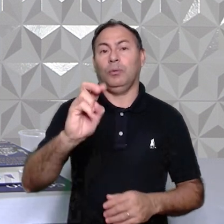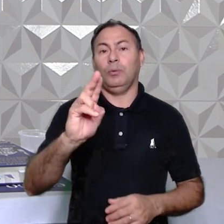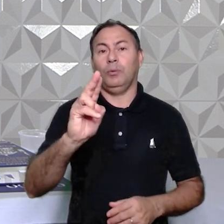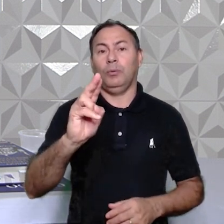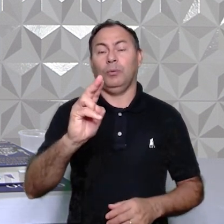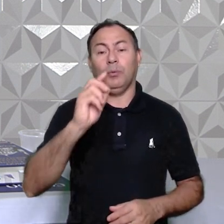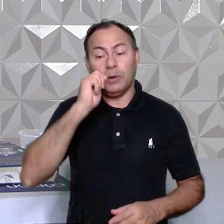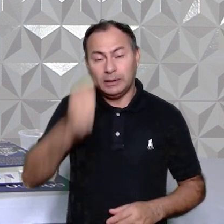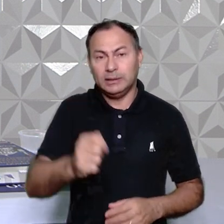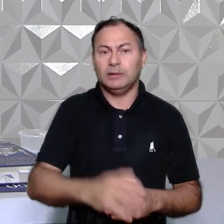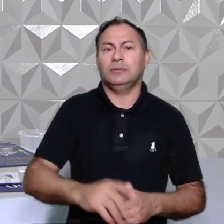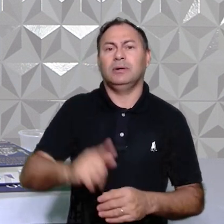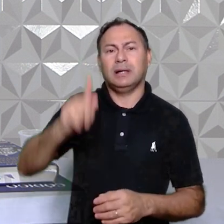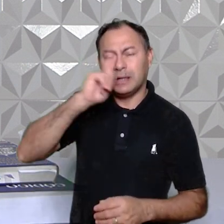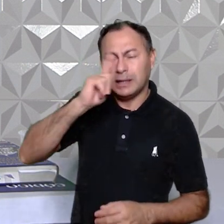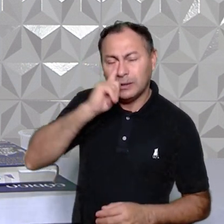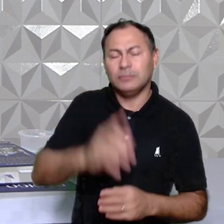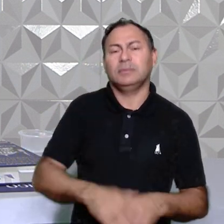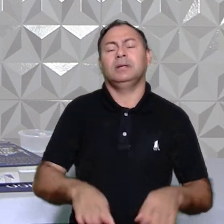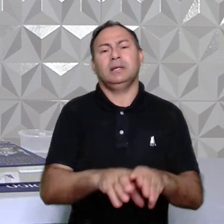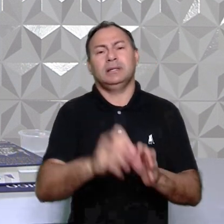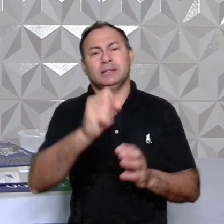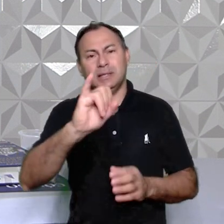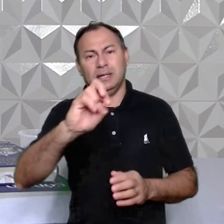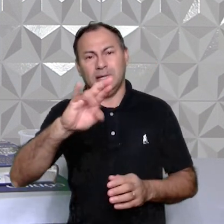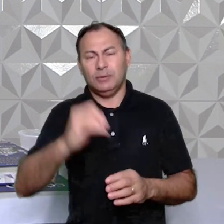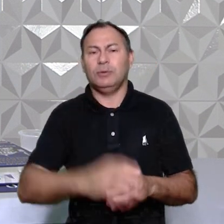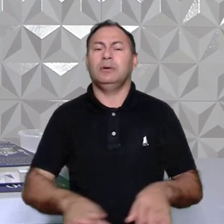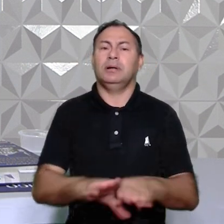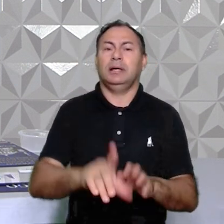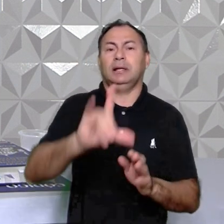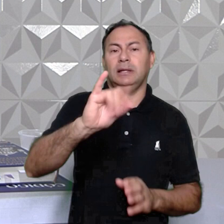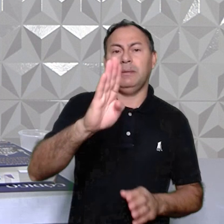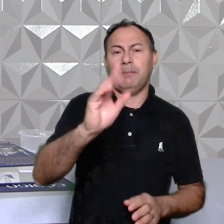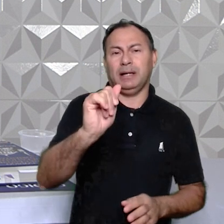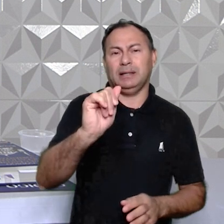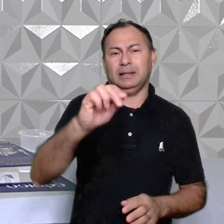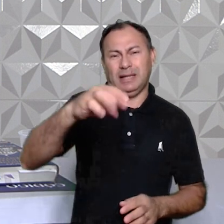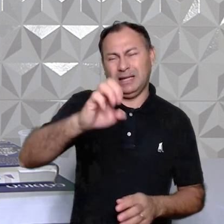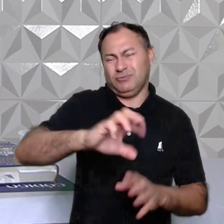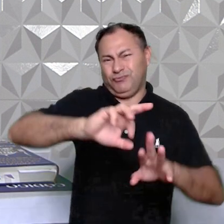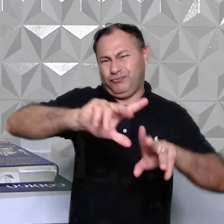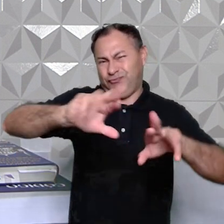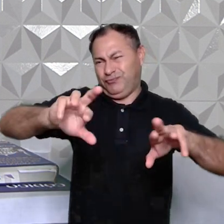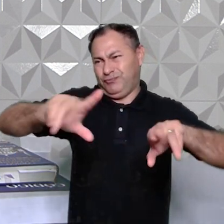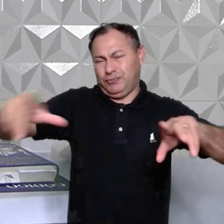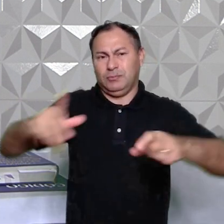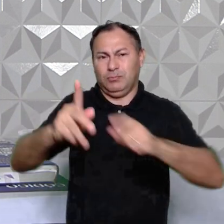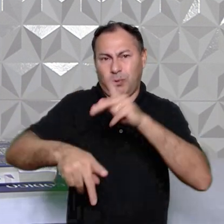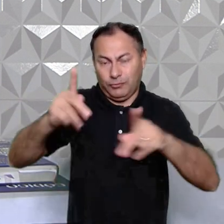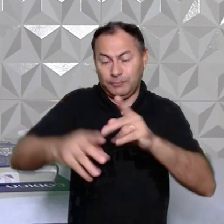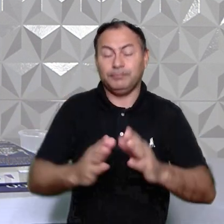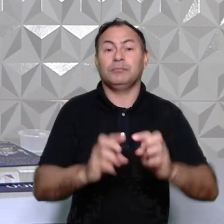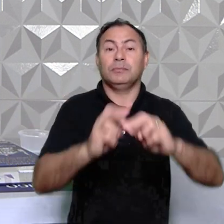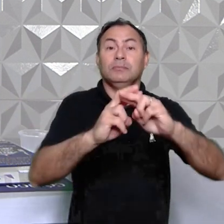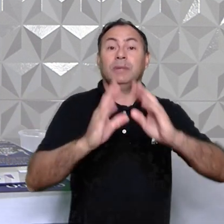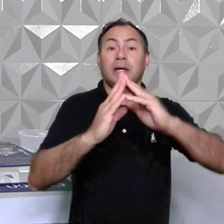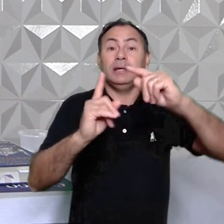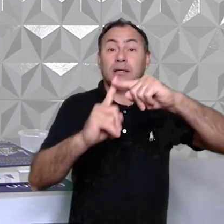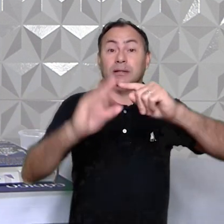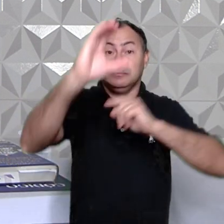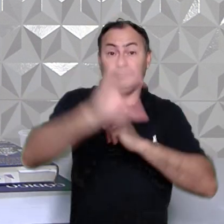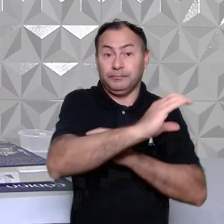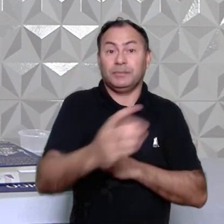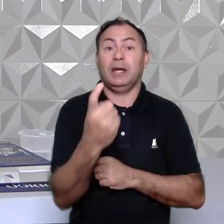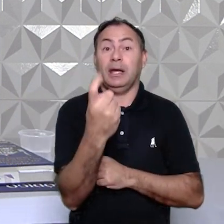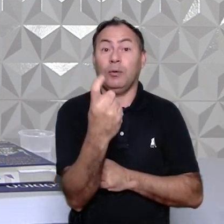ucranianos, gregos, sírios, libaneses e etc. Portanto, a Igreja Católica é